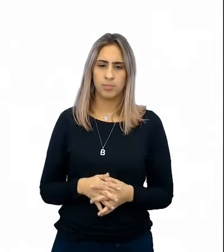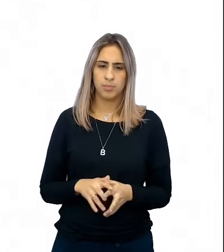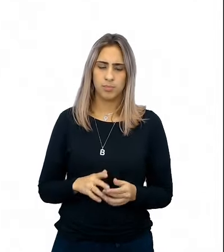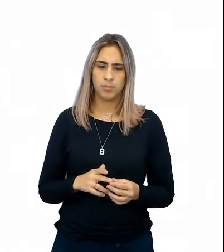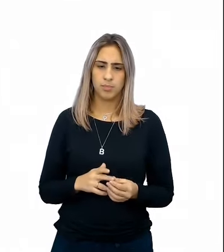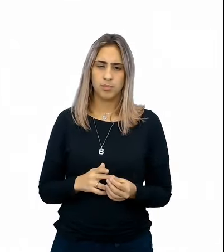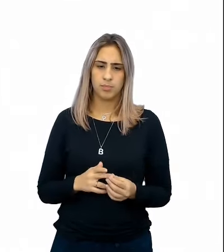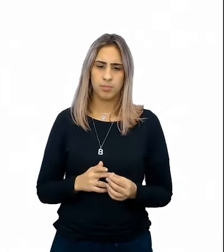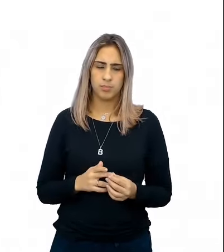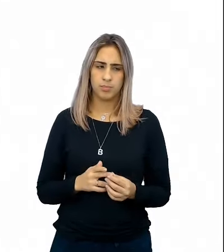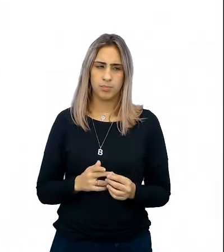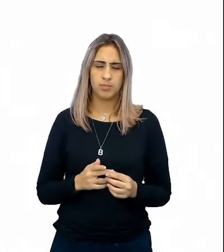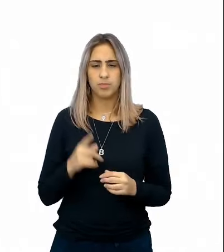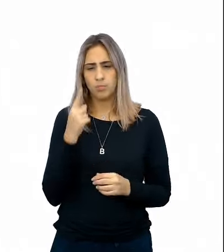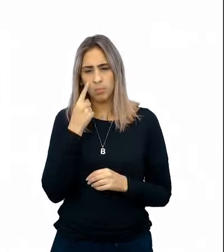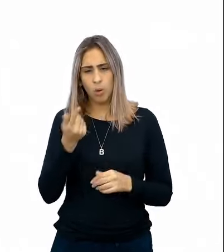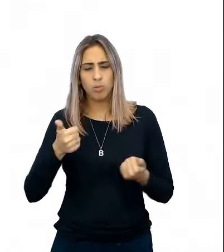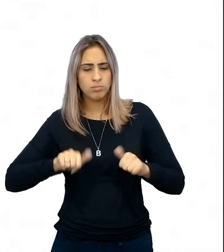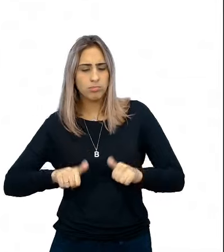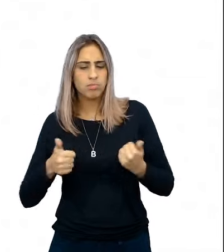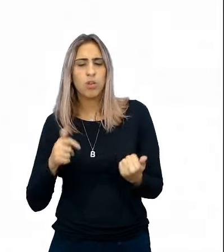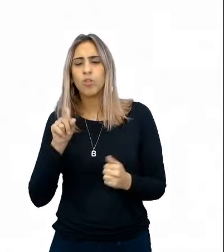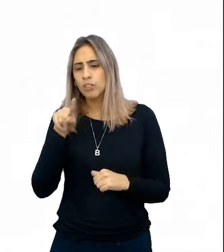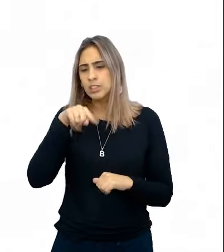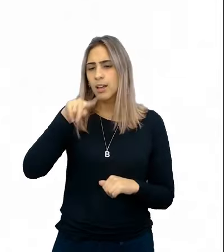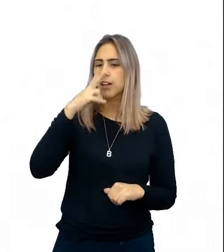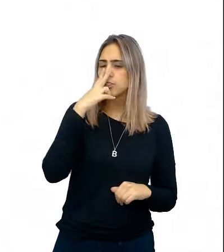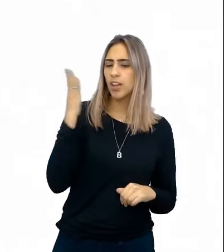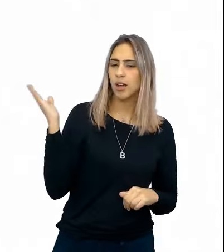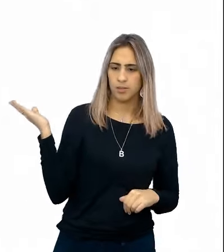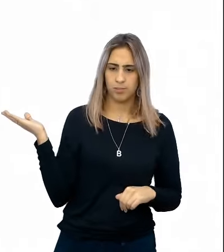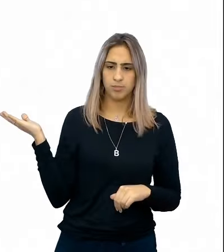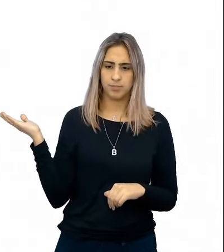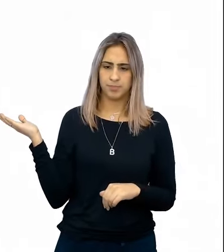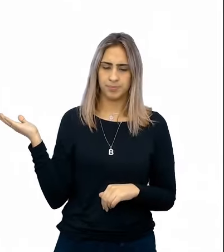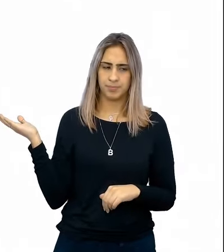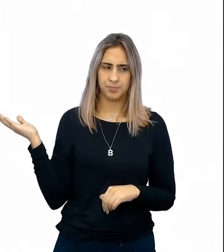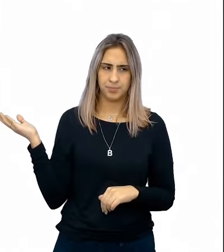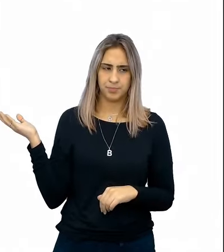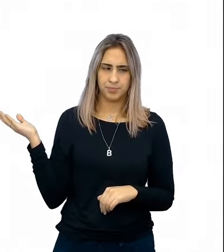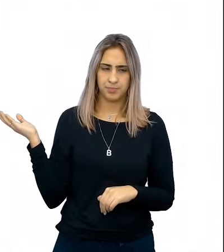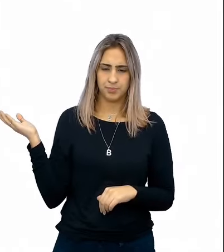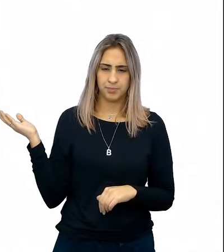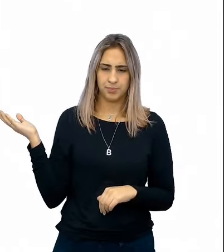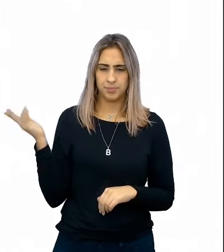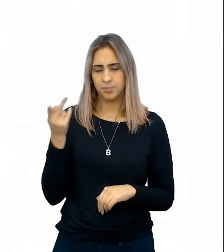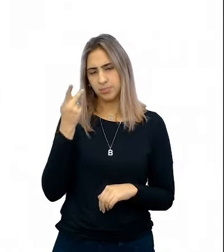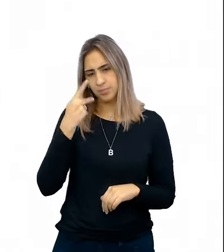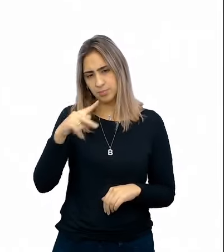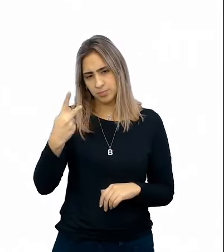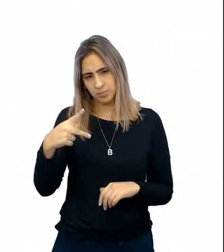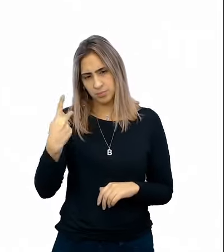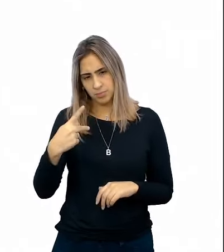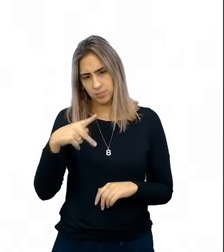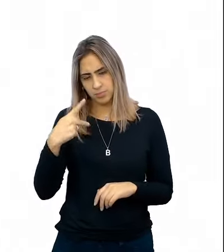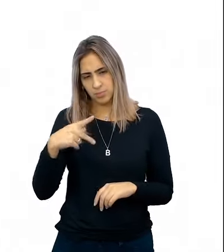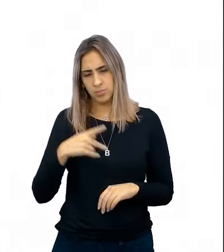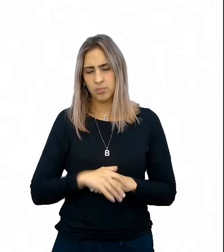né? Apontem a câmera e nos dê a sua